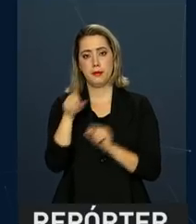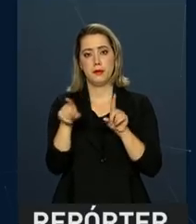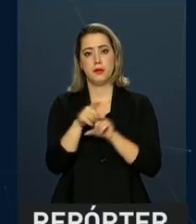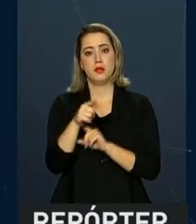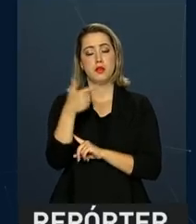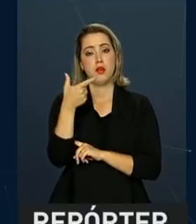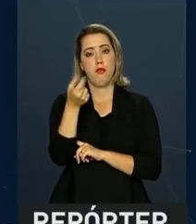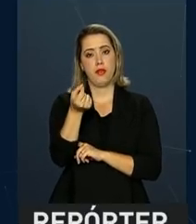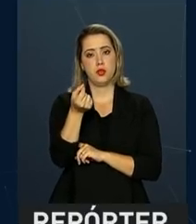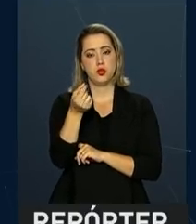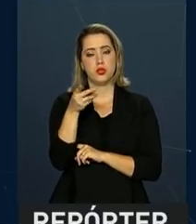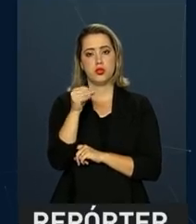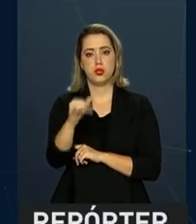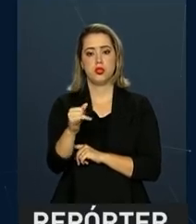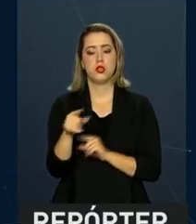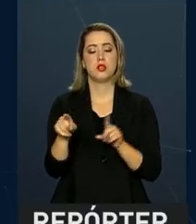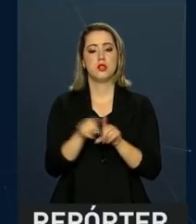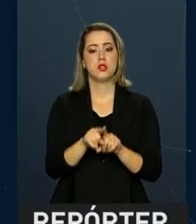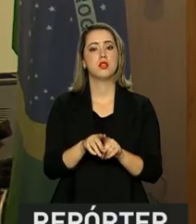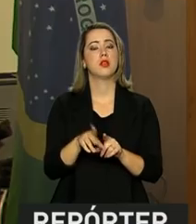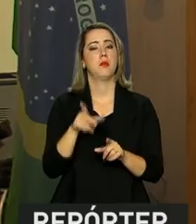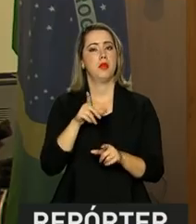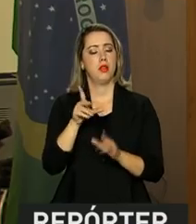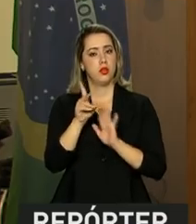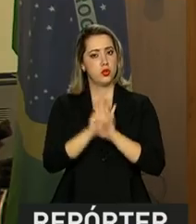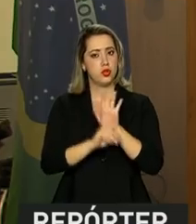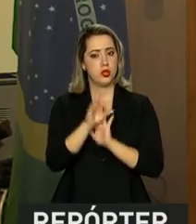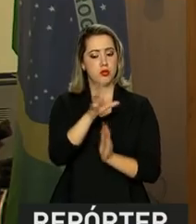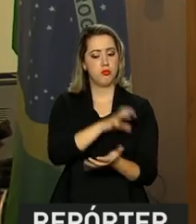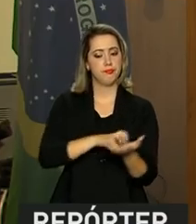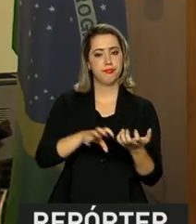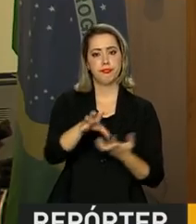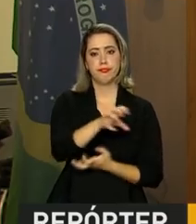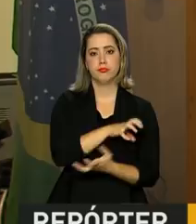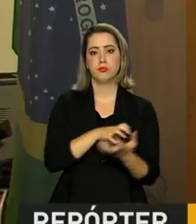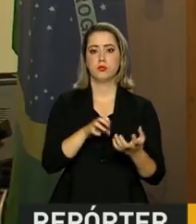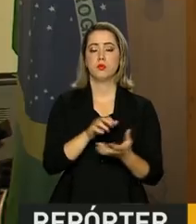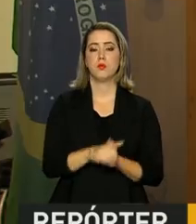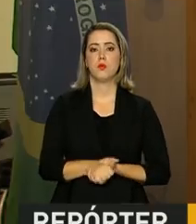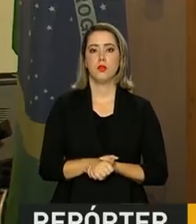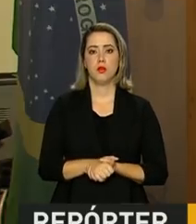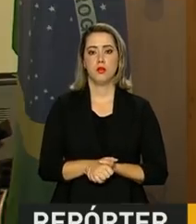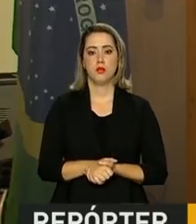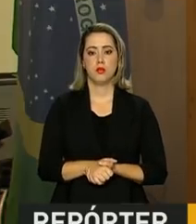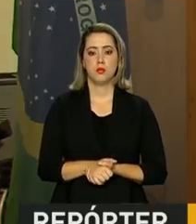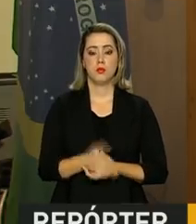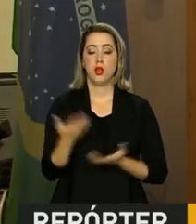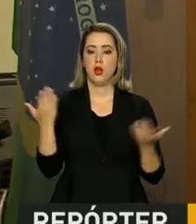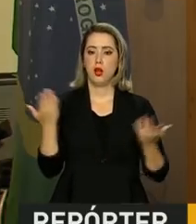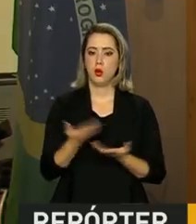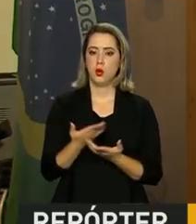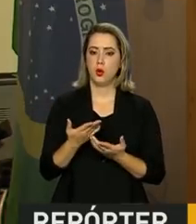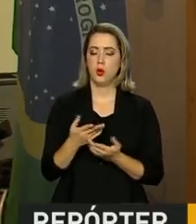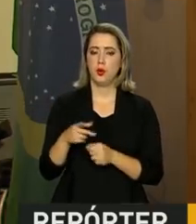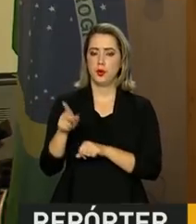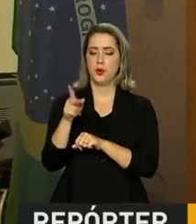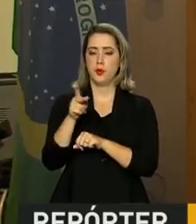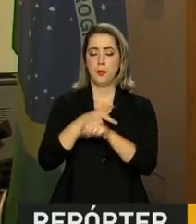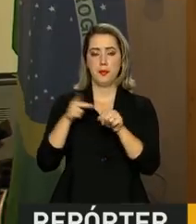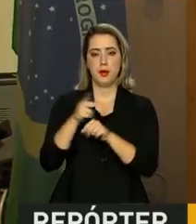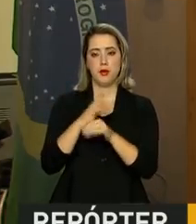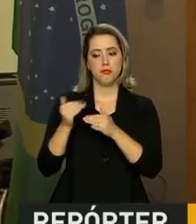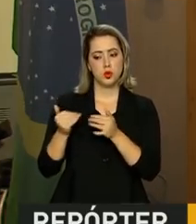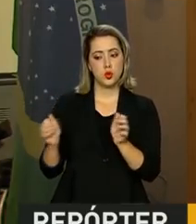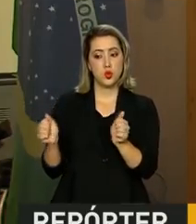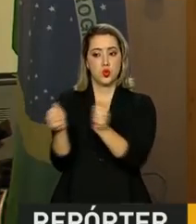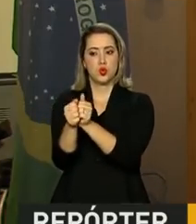de 20 dias, e direito de greve. O Brasil agora vai entrar no patamar dos países mais avançados que existem no